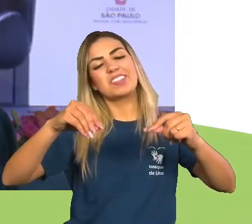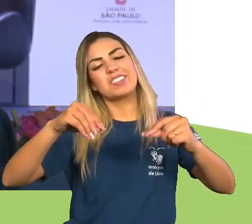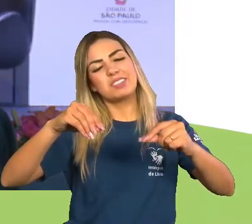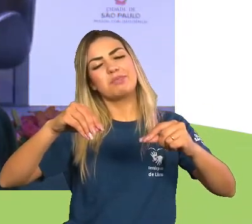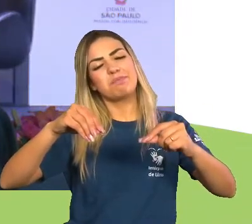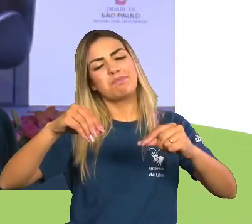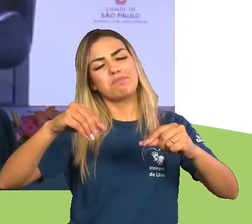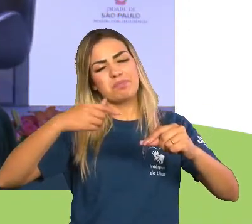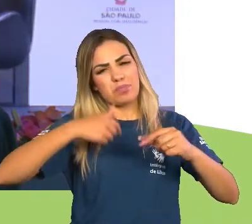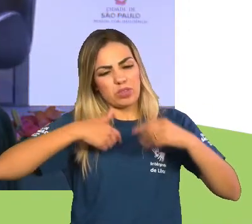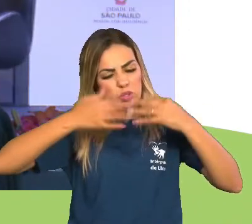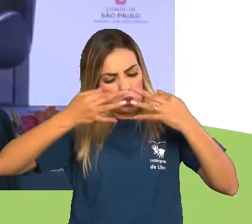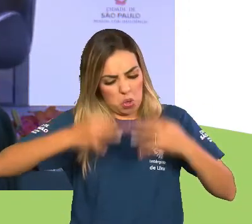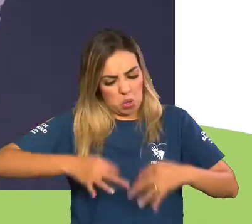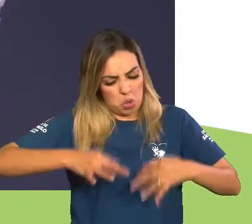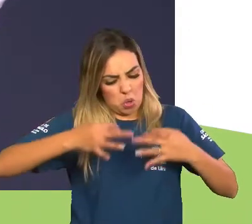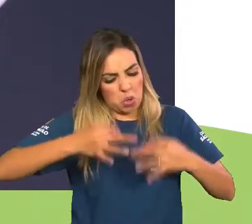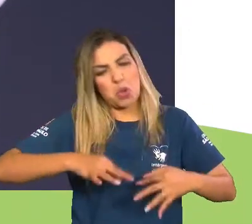dor, é minha dor.